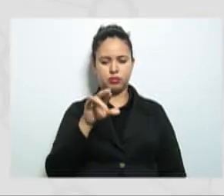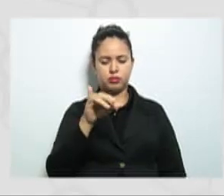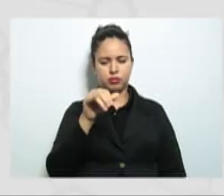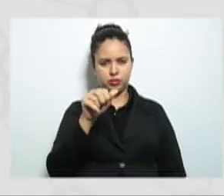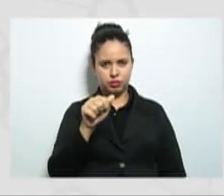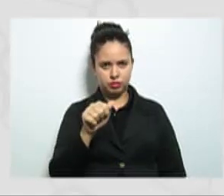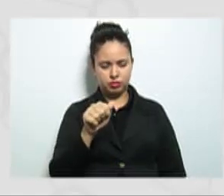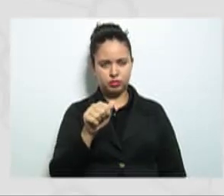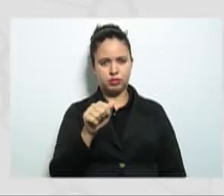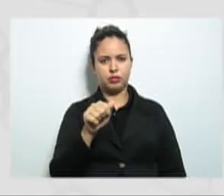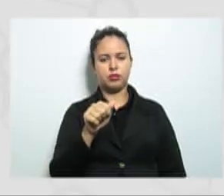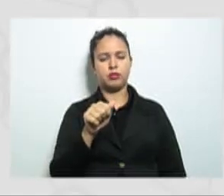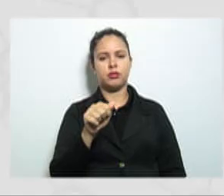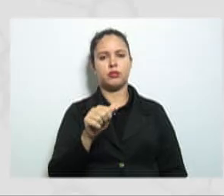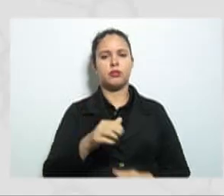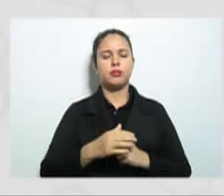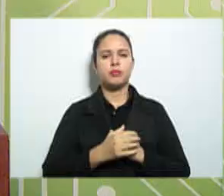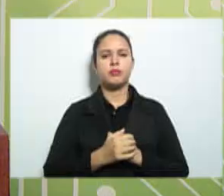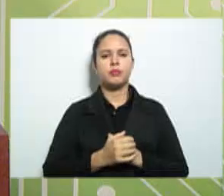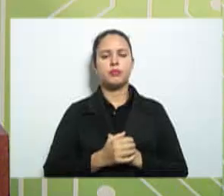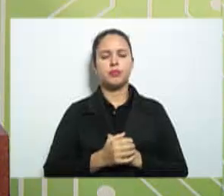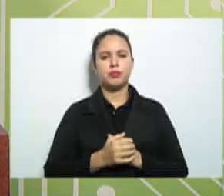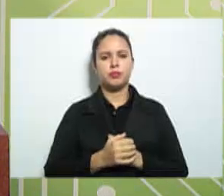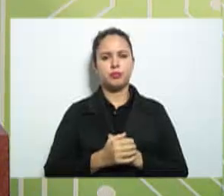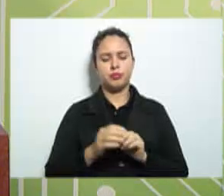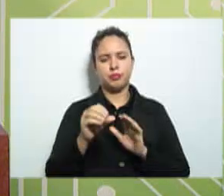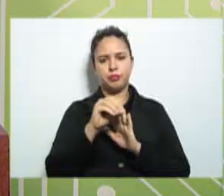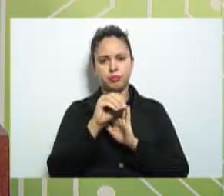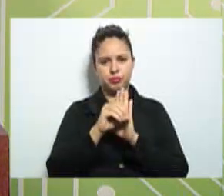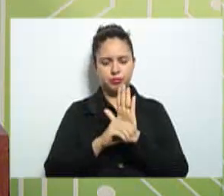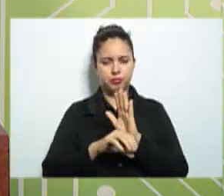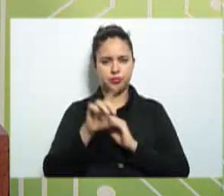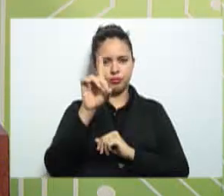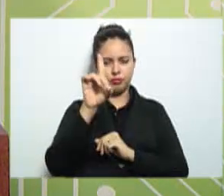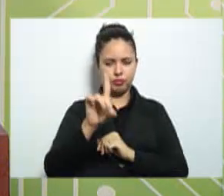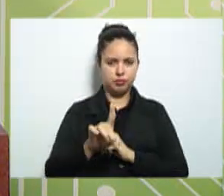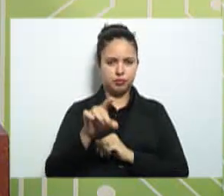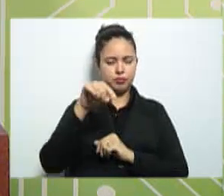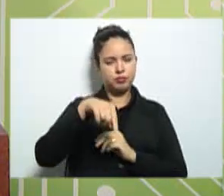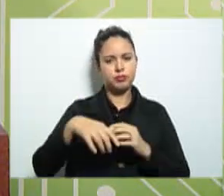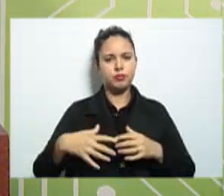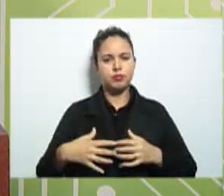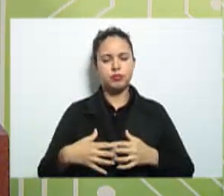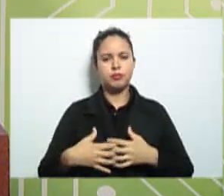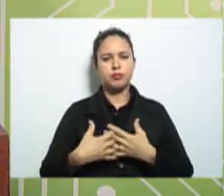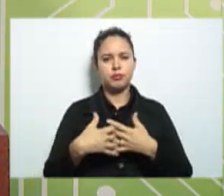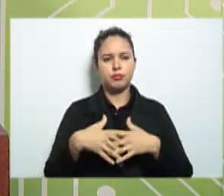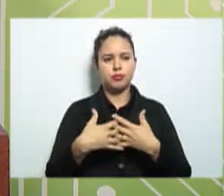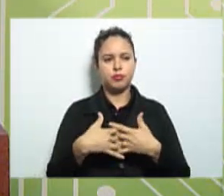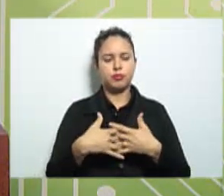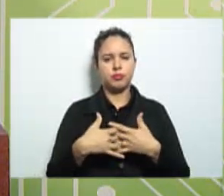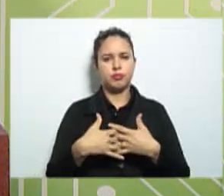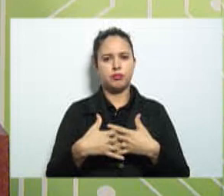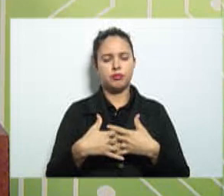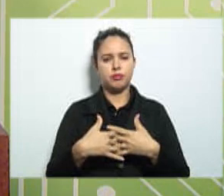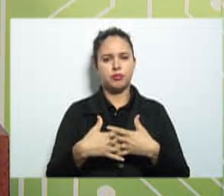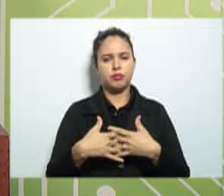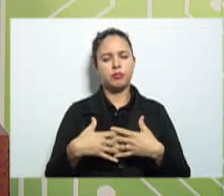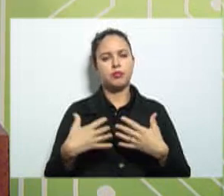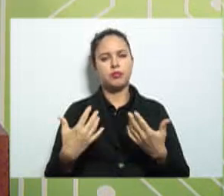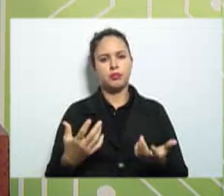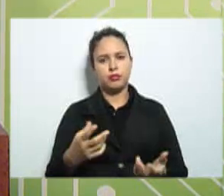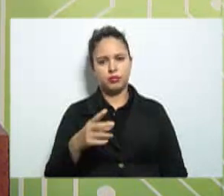respectivo cargo. Então, estou escrevendo um ofício para o meu diretor, diretor aqui do Instituto. Então, lá o vocativo vai ser